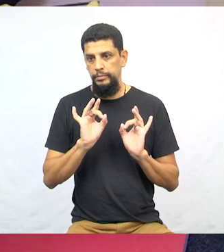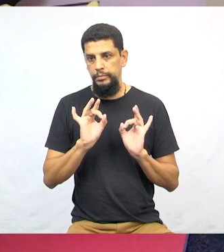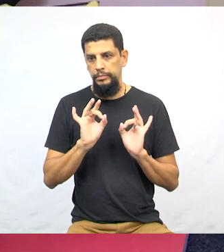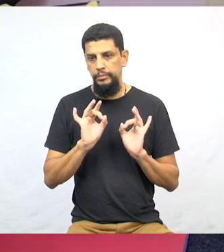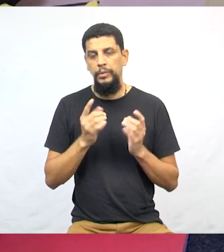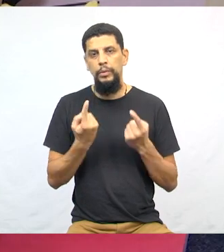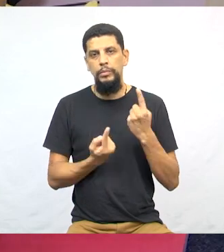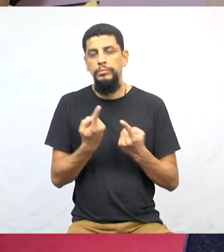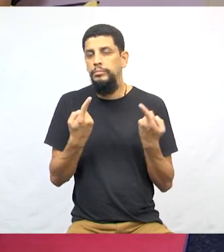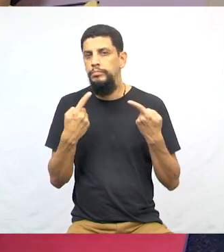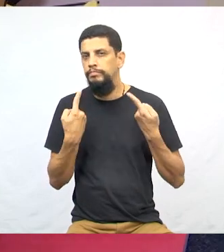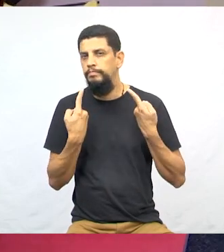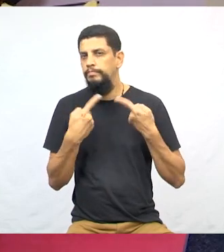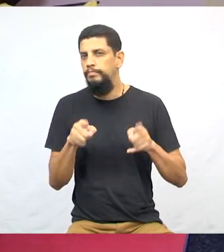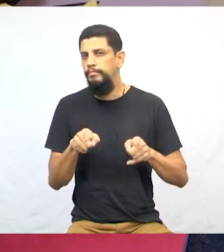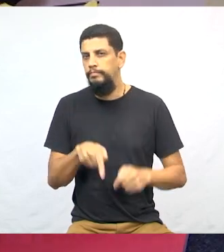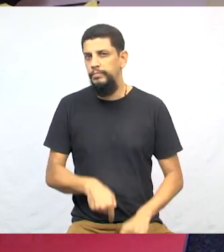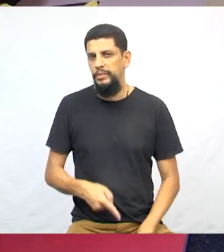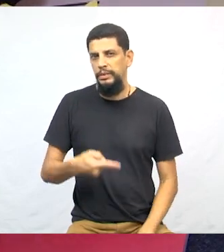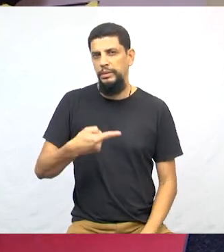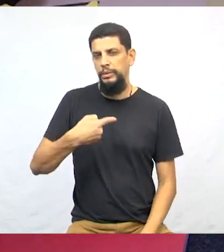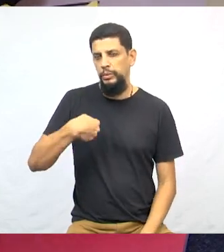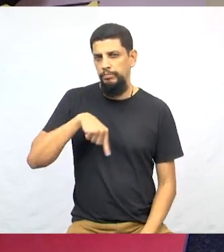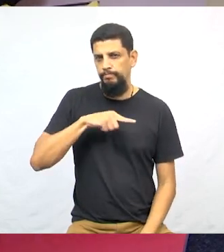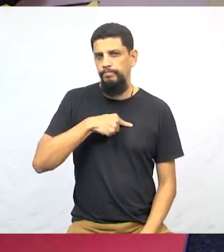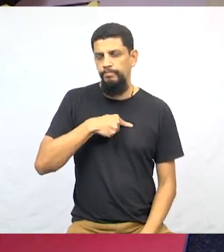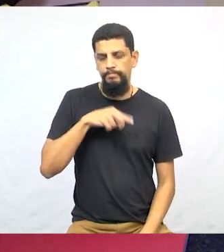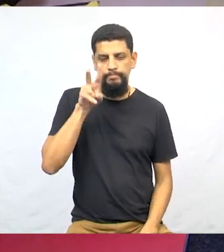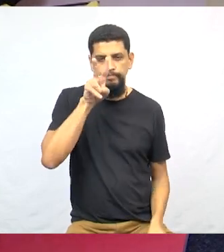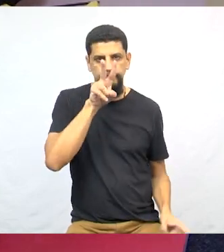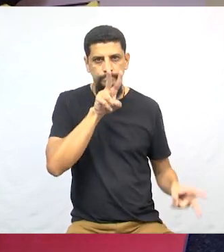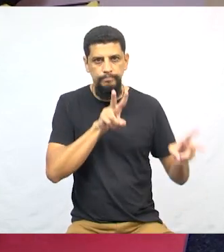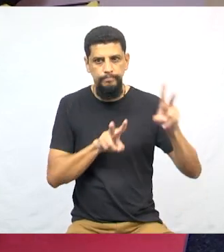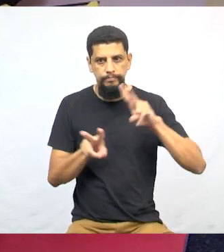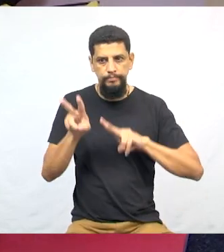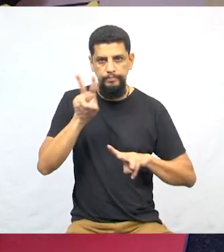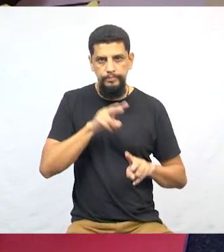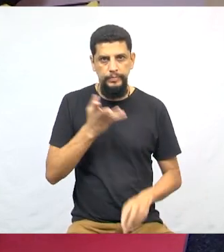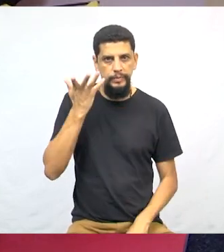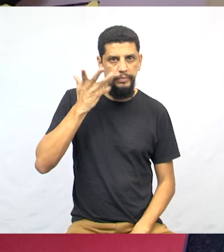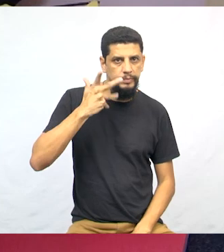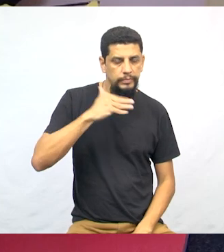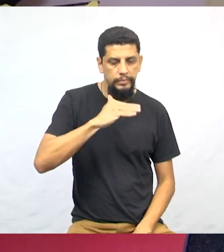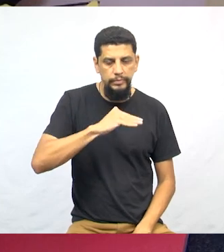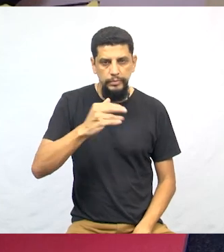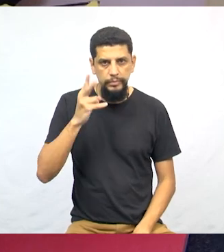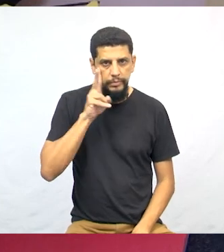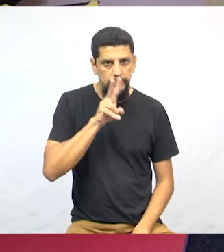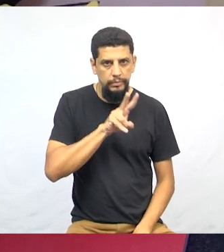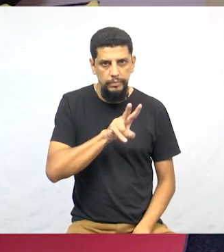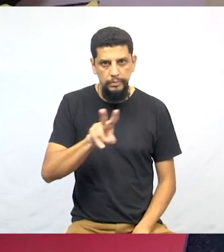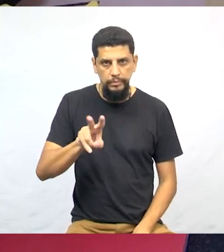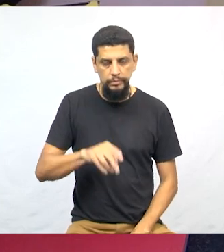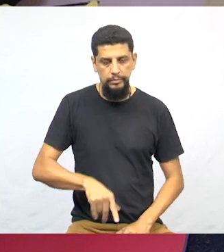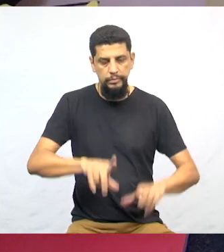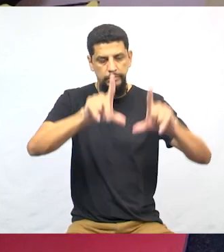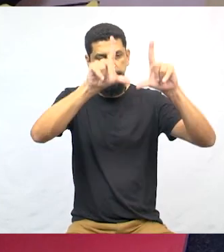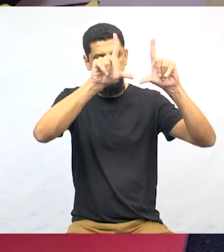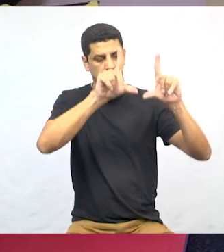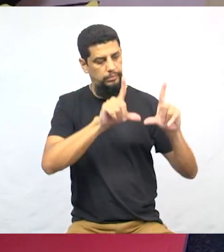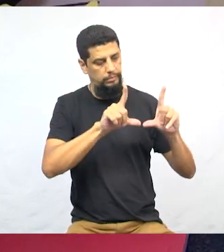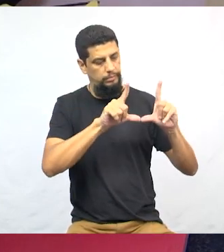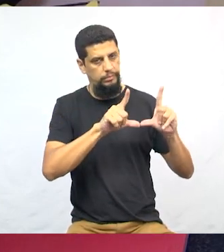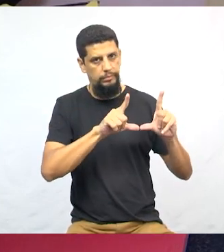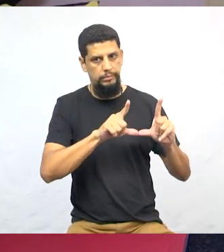Só que não qual é... Qual será o desafio? É, só que pelo que nós estamos olhando, e as crianças viram também ali na